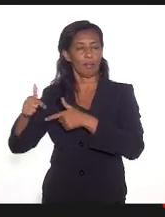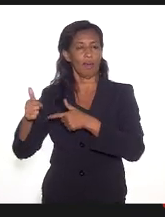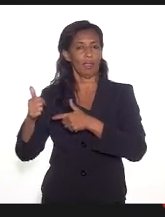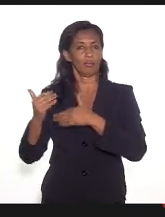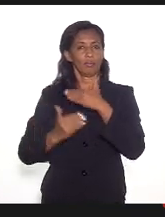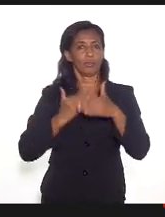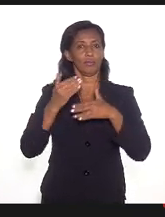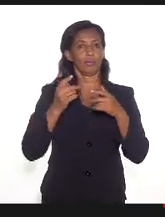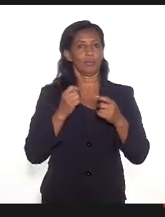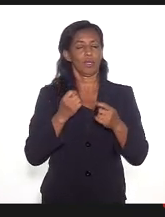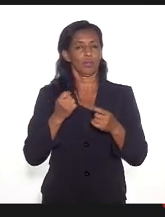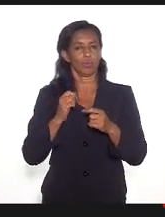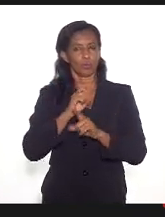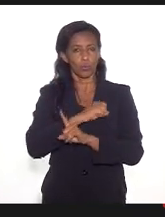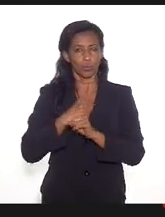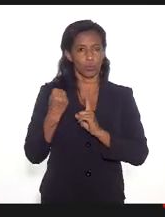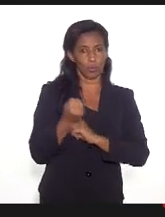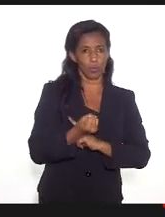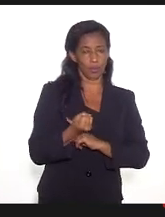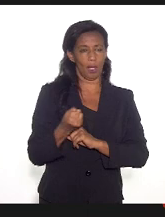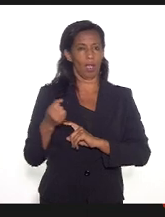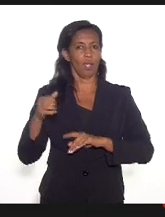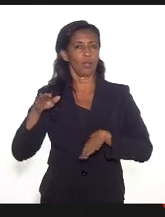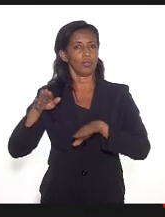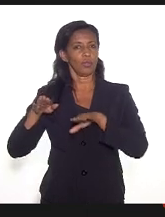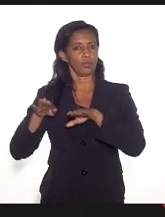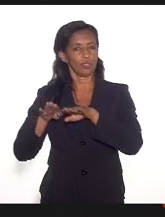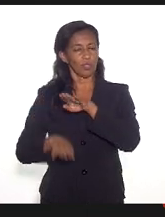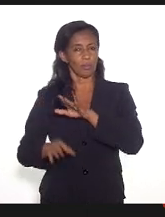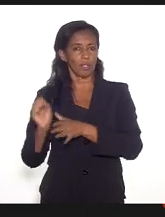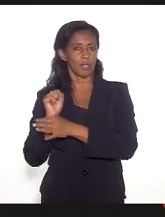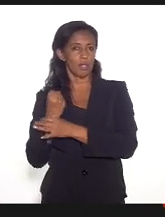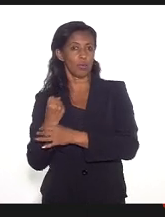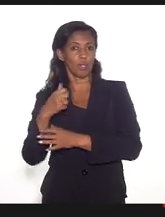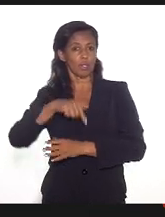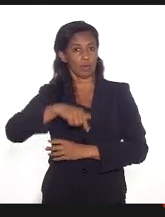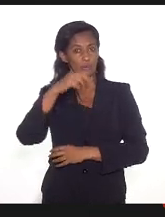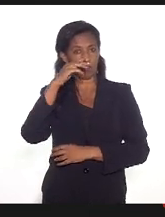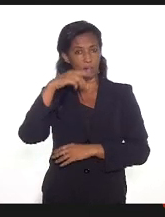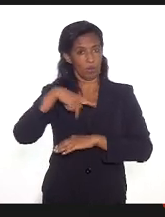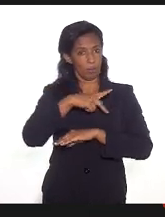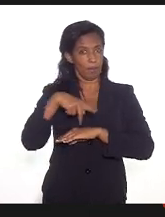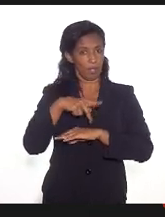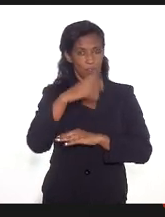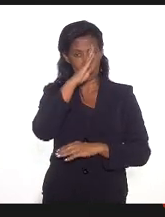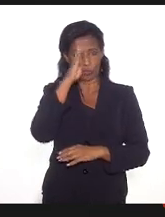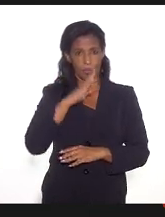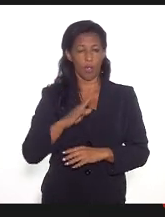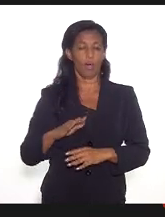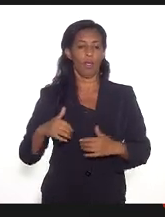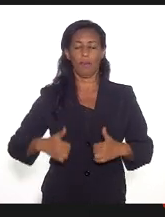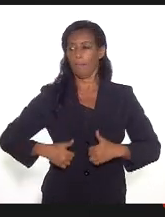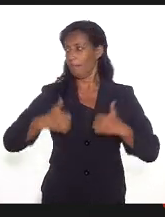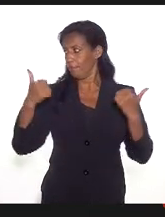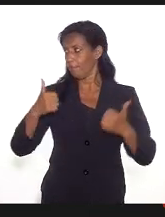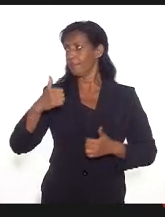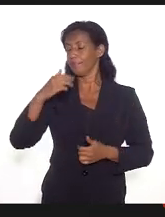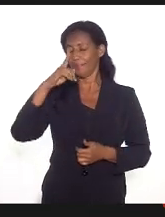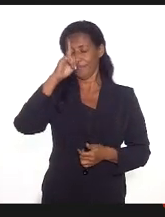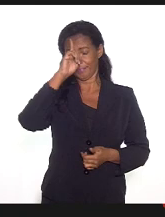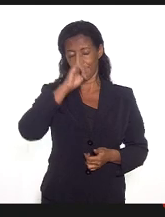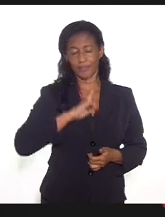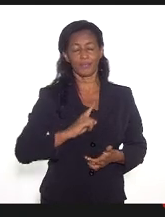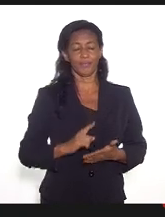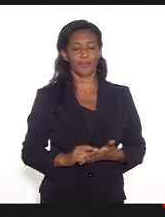social, desenvolvimento nacional, estabilidade e segurança em nosso país. A melhor imagem que nós temos